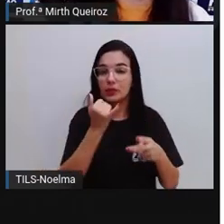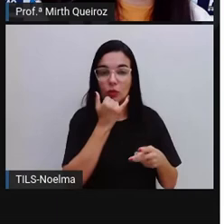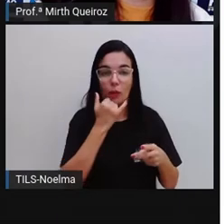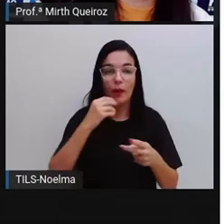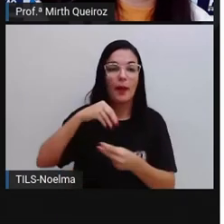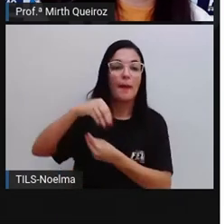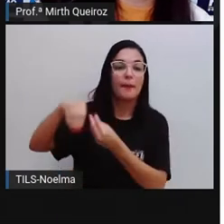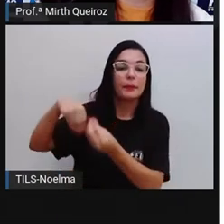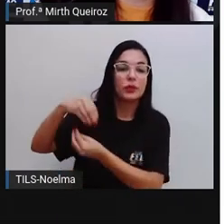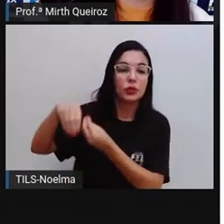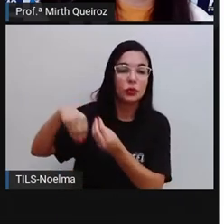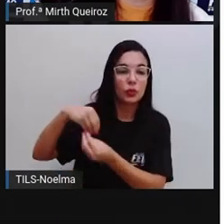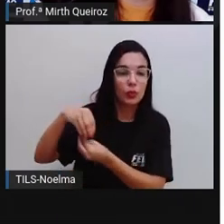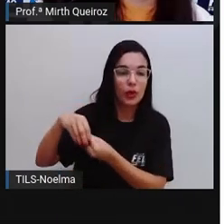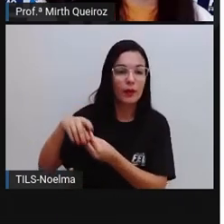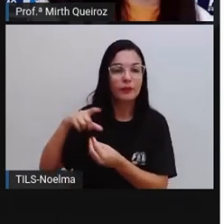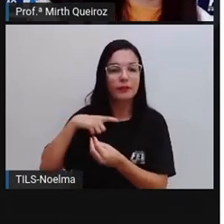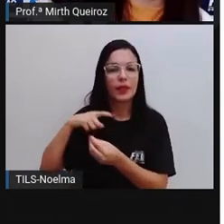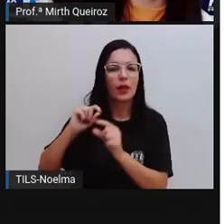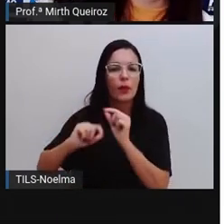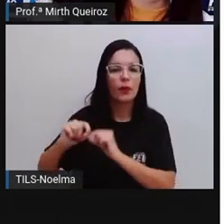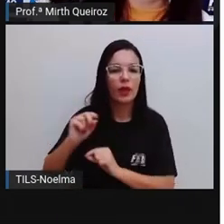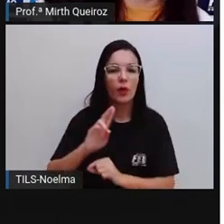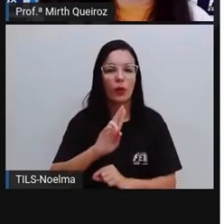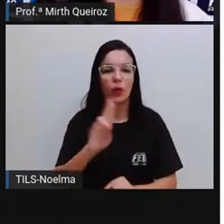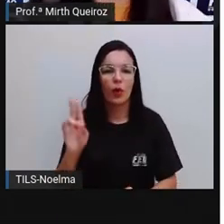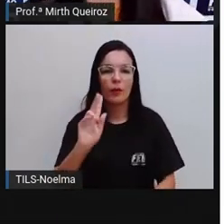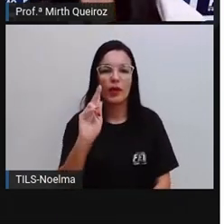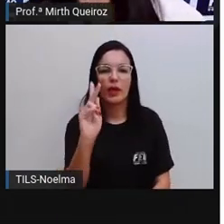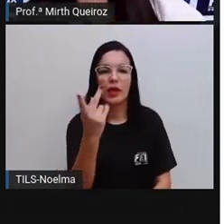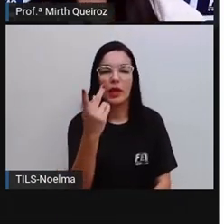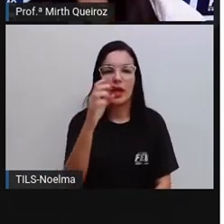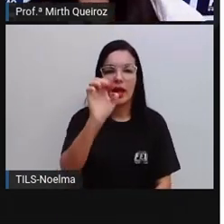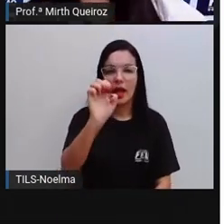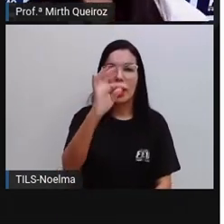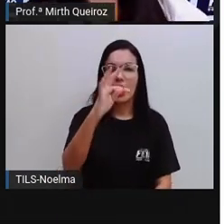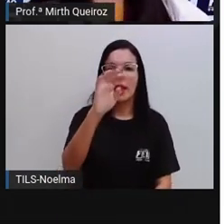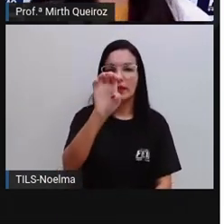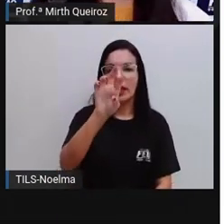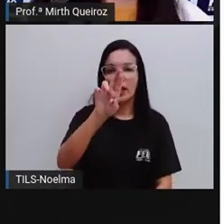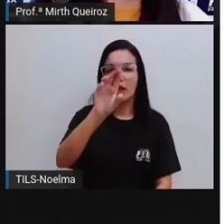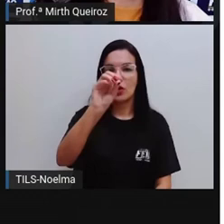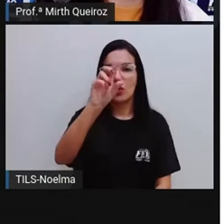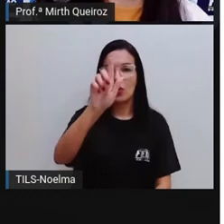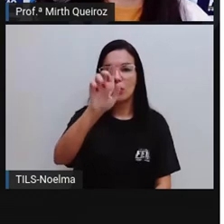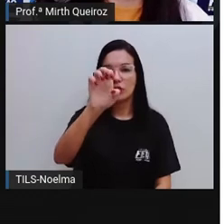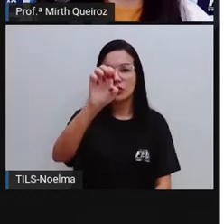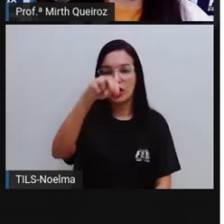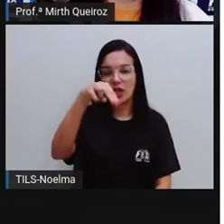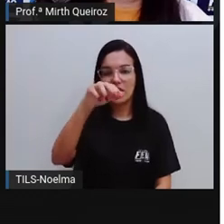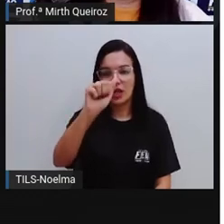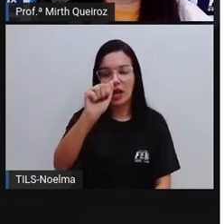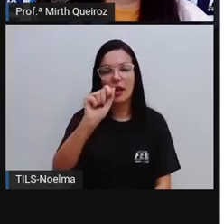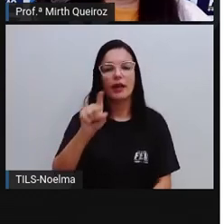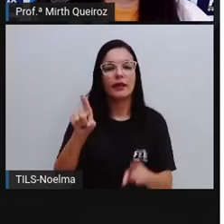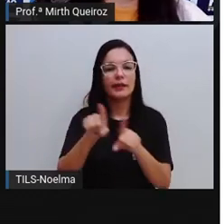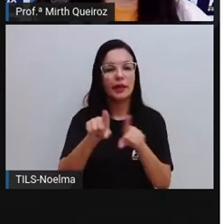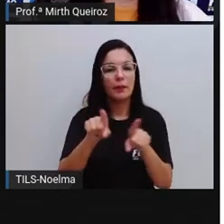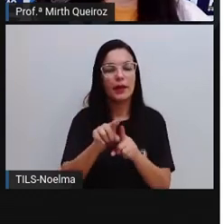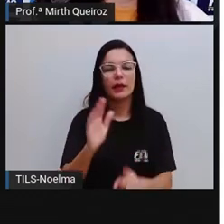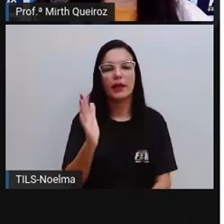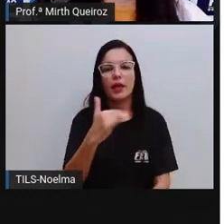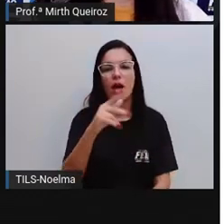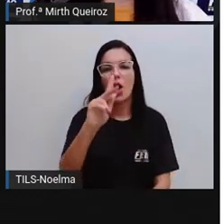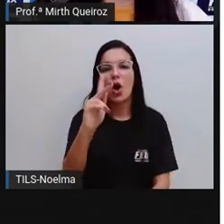as misturas, elas são classificadas em heterogêneas ou homogêneas. Misturas homogêneas é quando